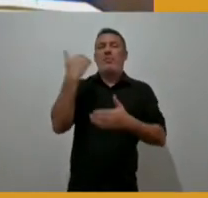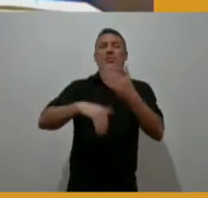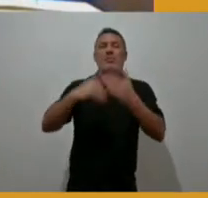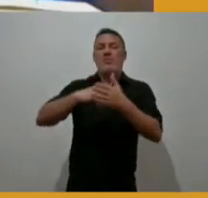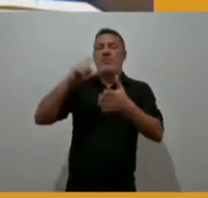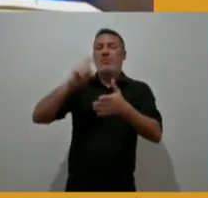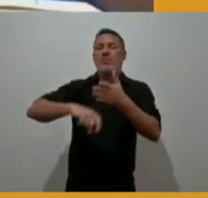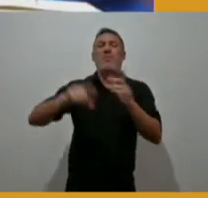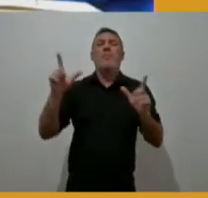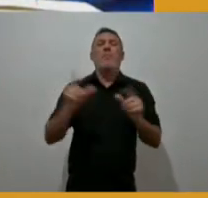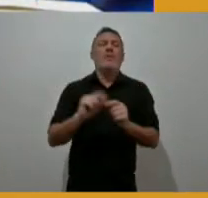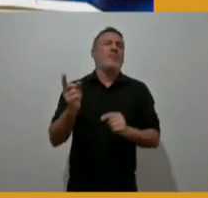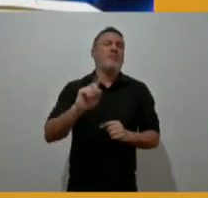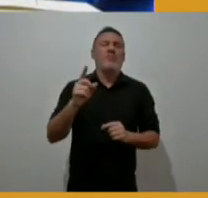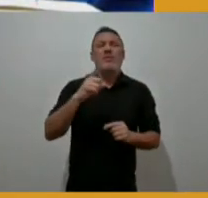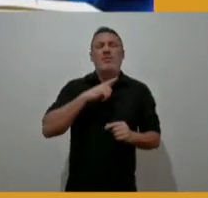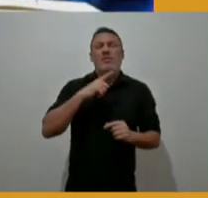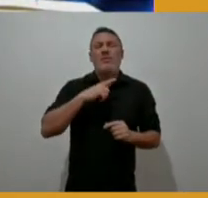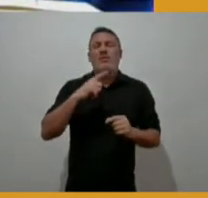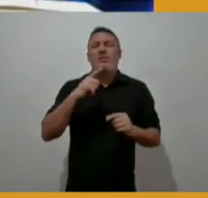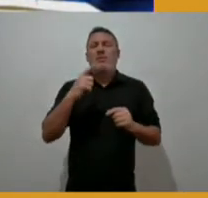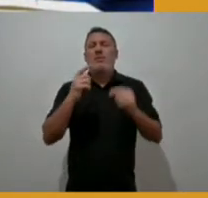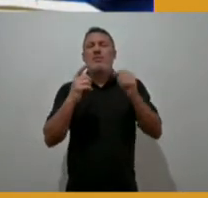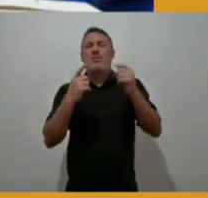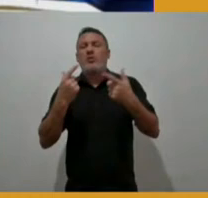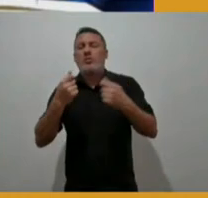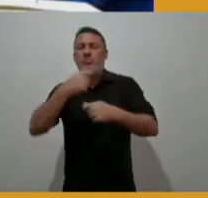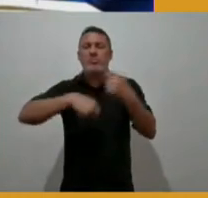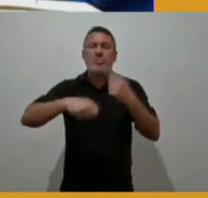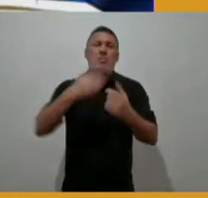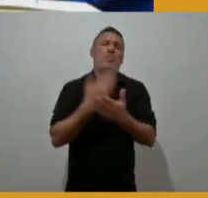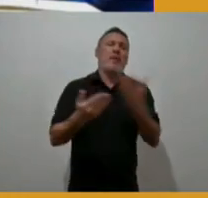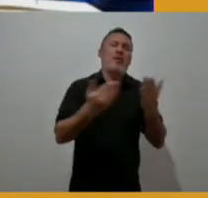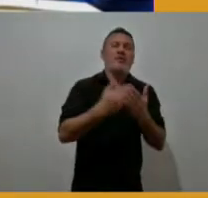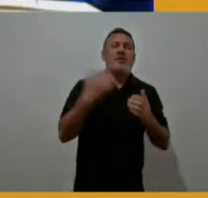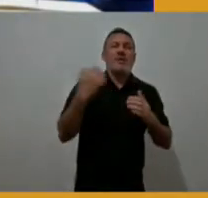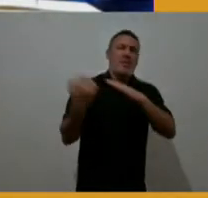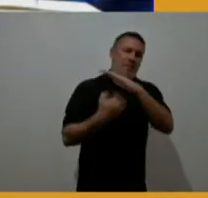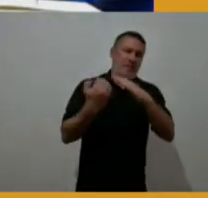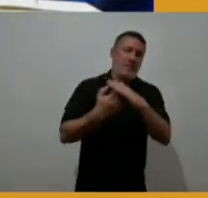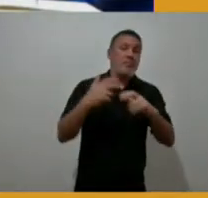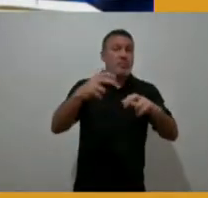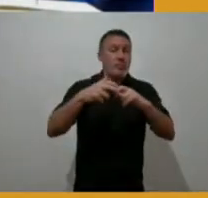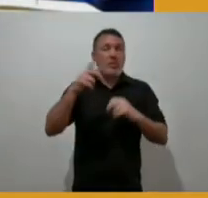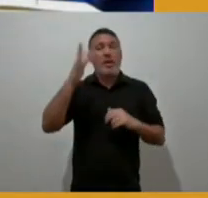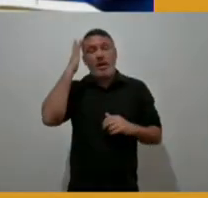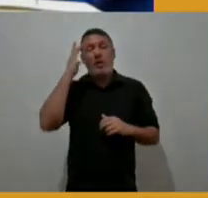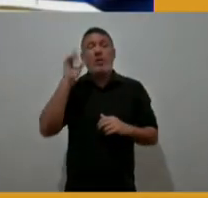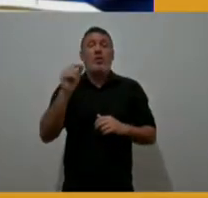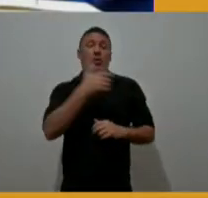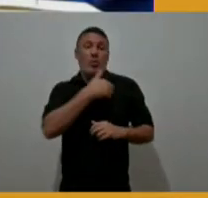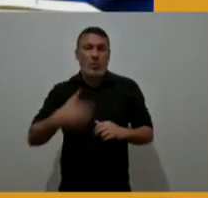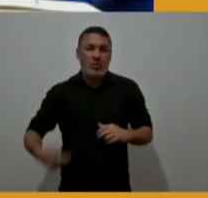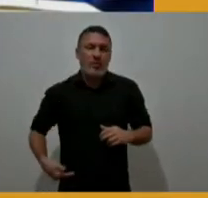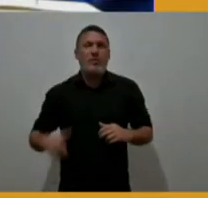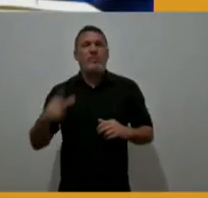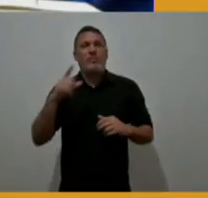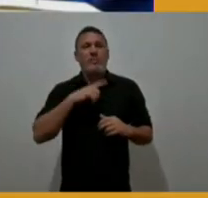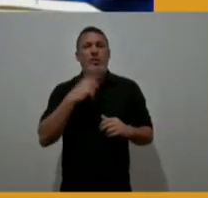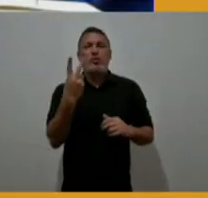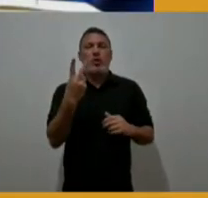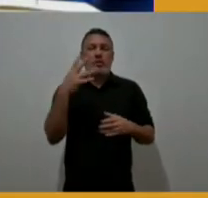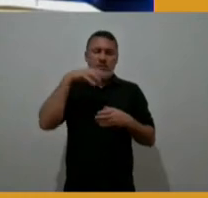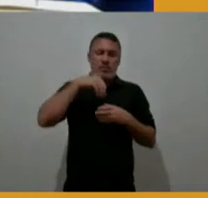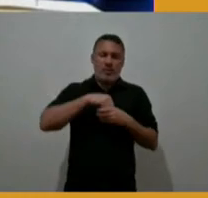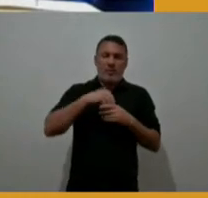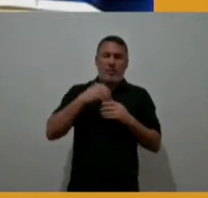também da burocracia na governança das empresas. Então, acho que o governo trabalha para dentro e para fora e a gente tem procurado